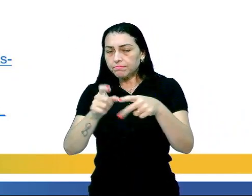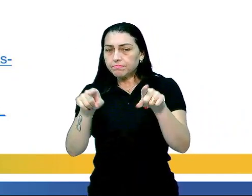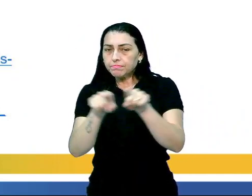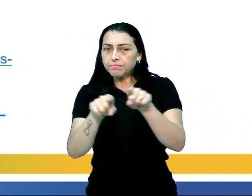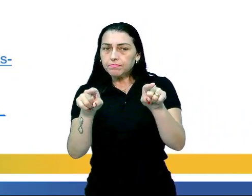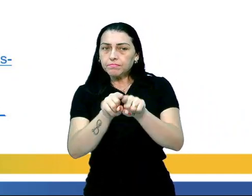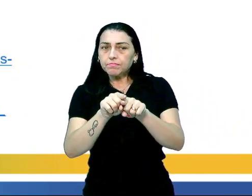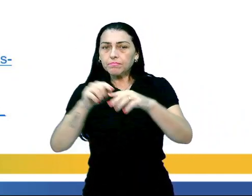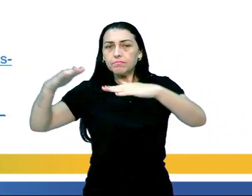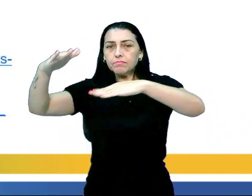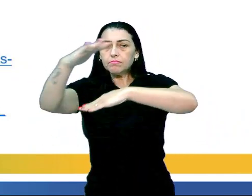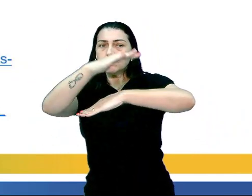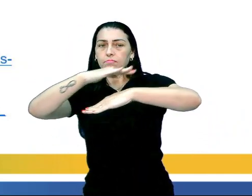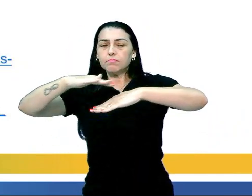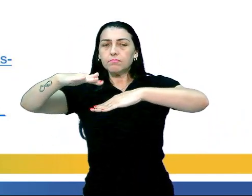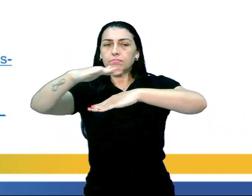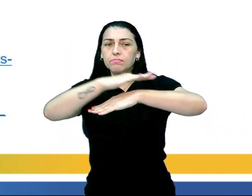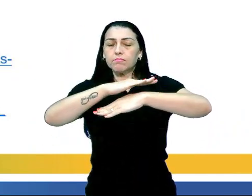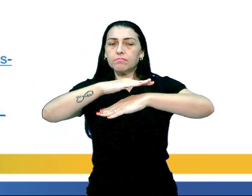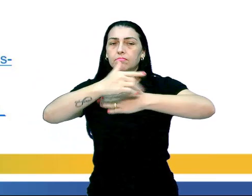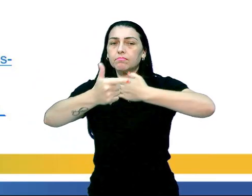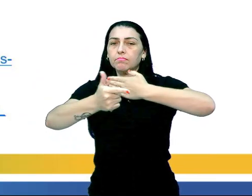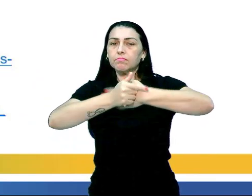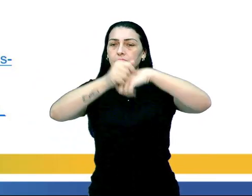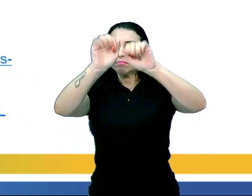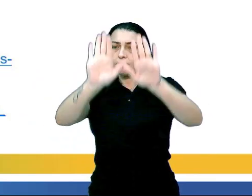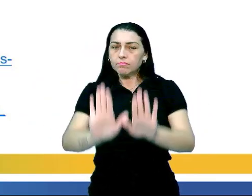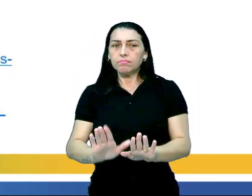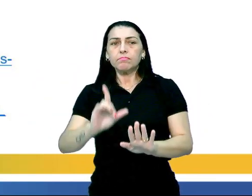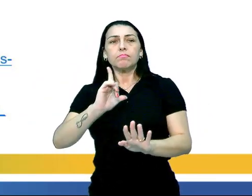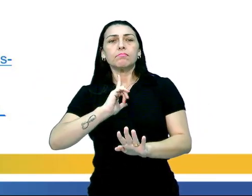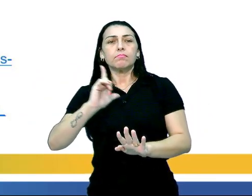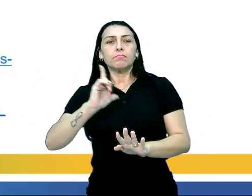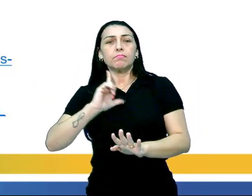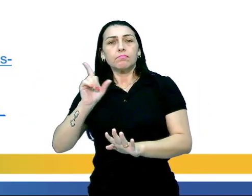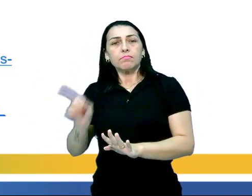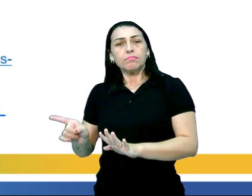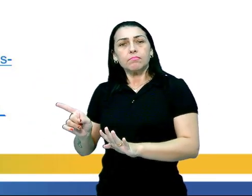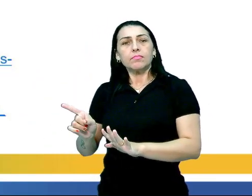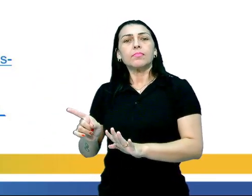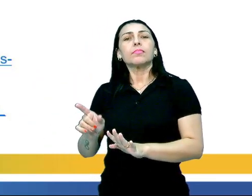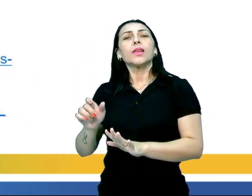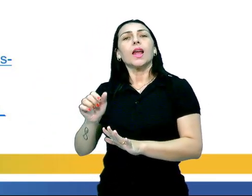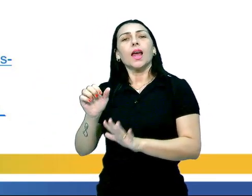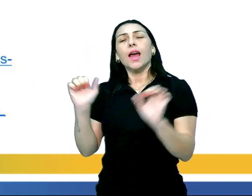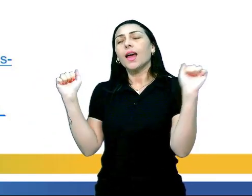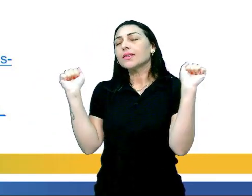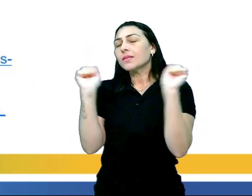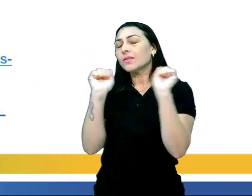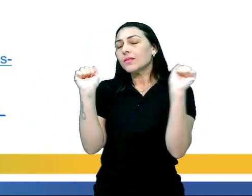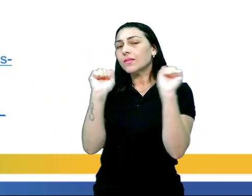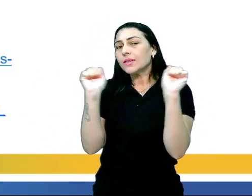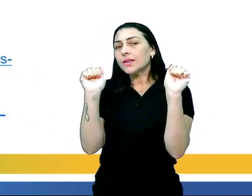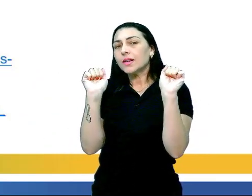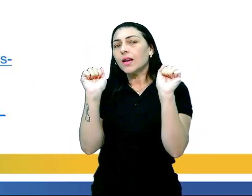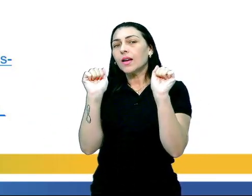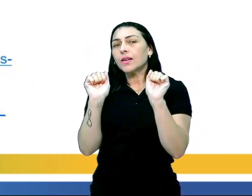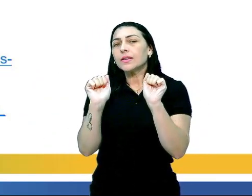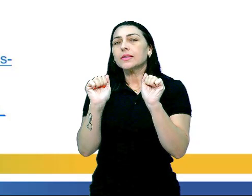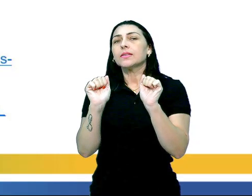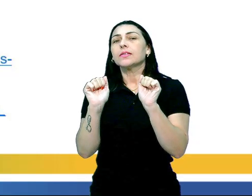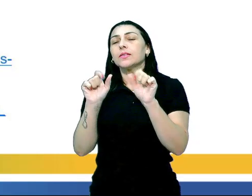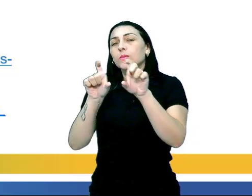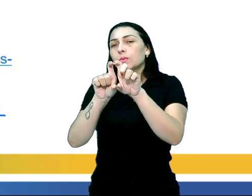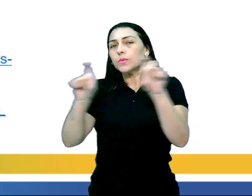que na parte superior do panfleto, do marketing, nós temos, né, ela seria adorável, está redigido